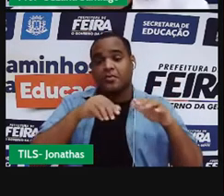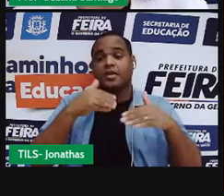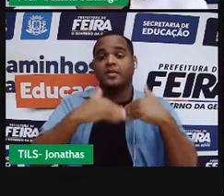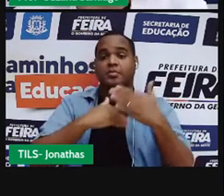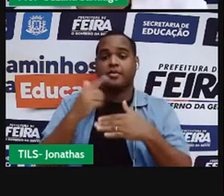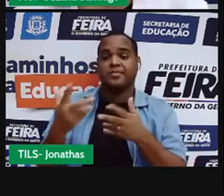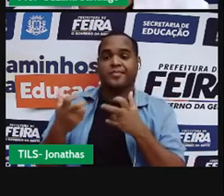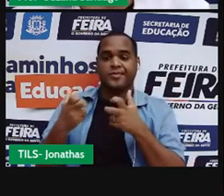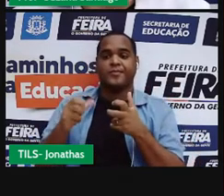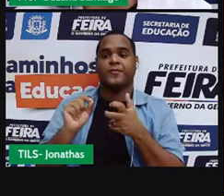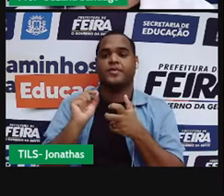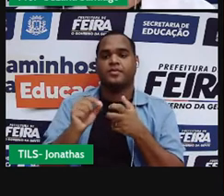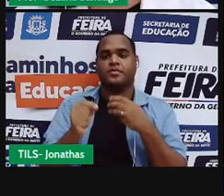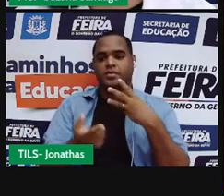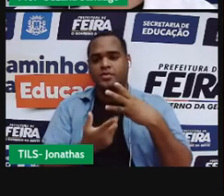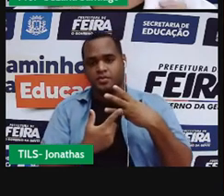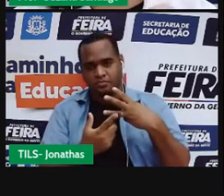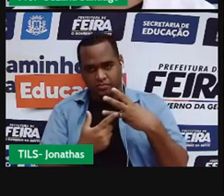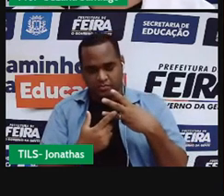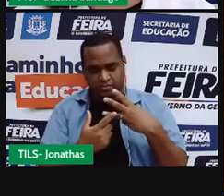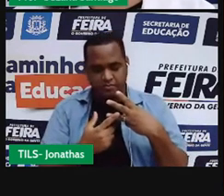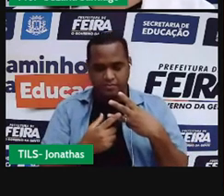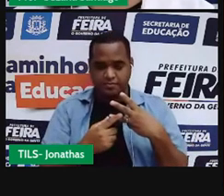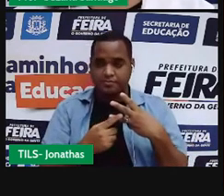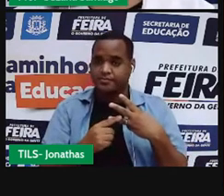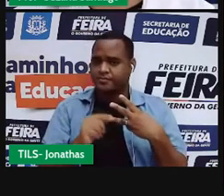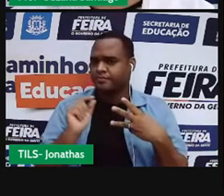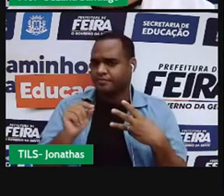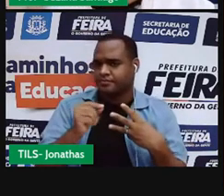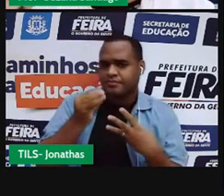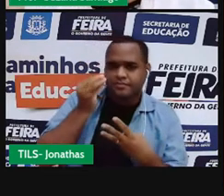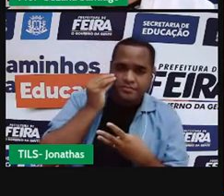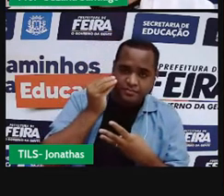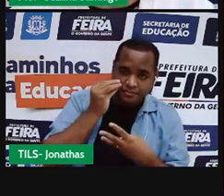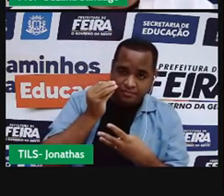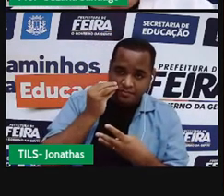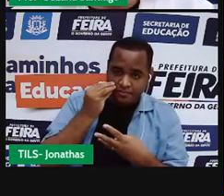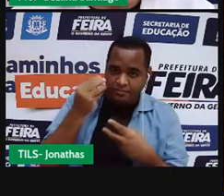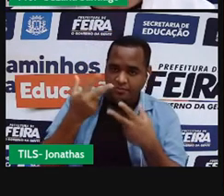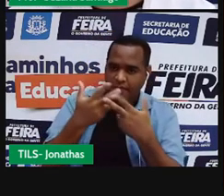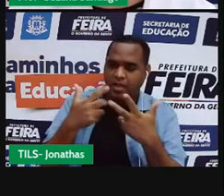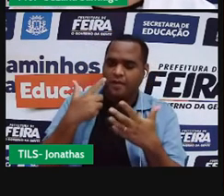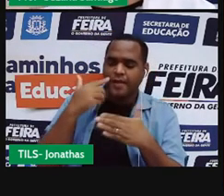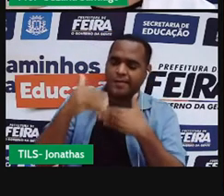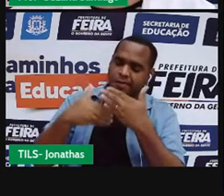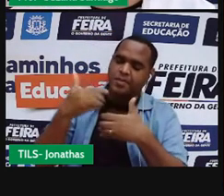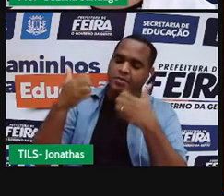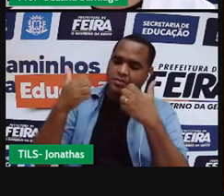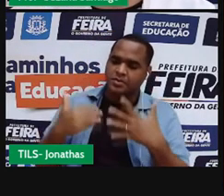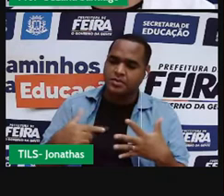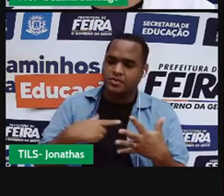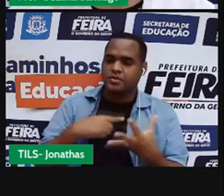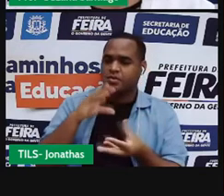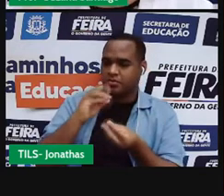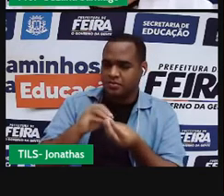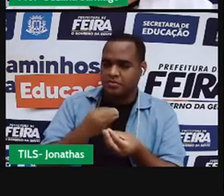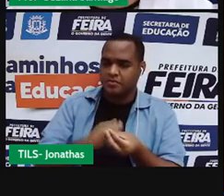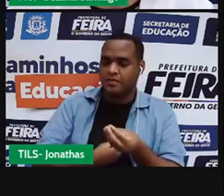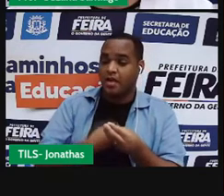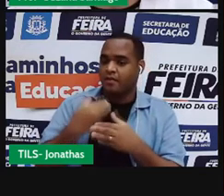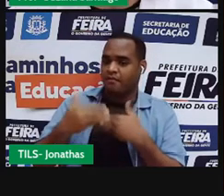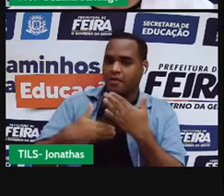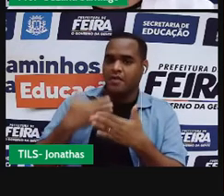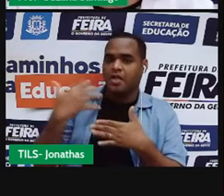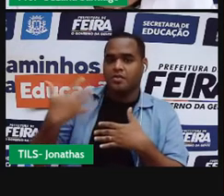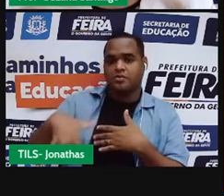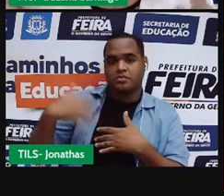que chega no terceiro estágio, que é o estágio dos testes clínicos. É o estágio mais complexo, é o estágio mais extenso, é o mais